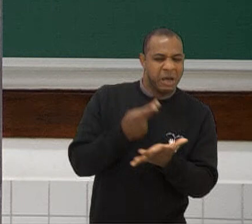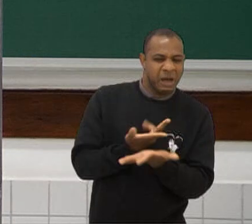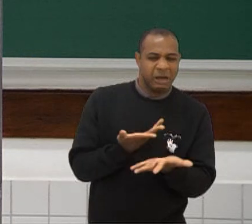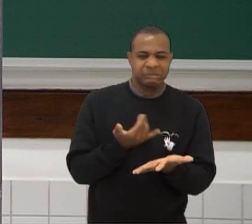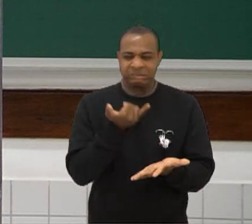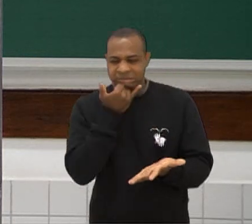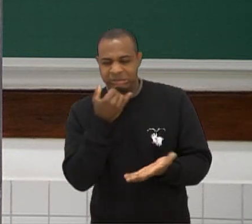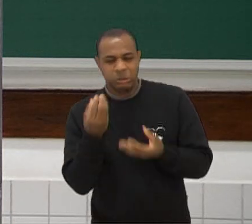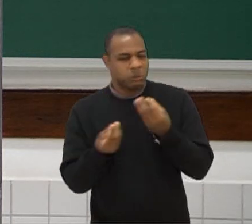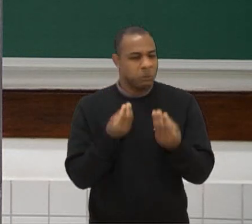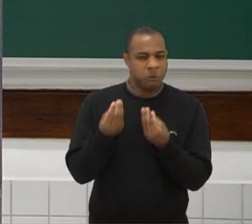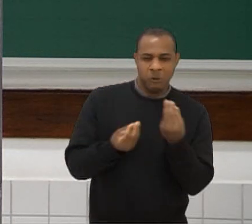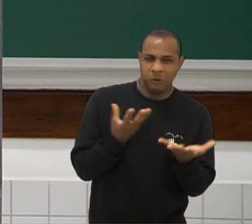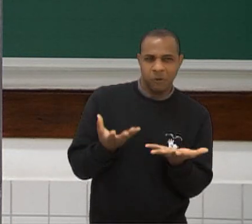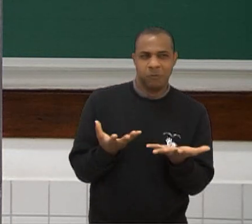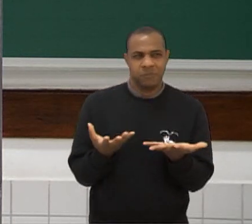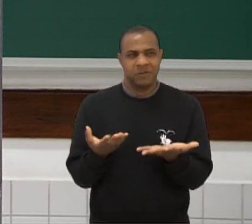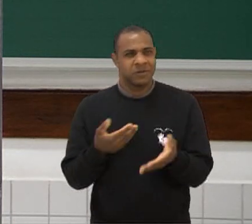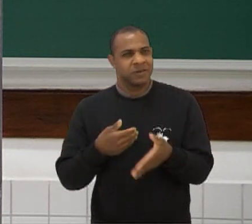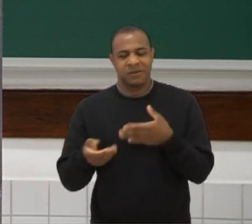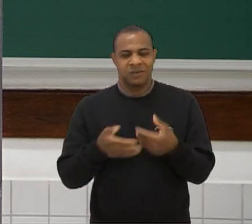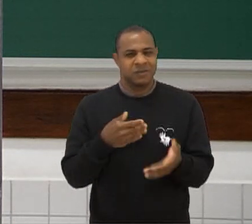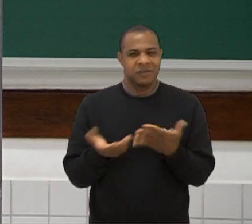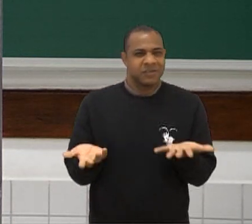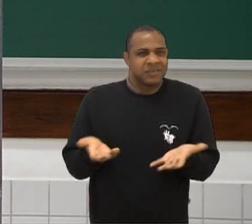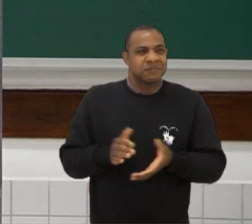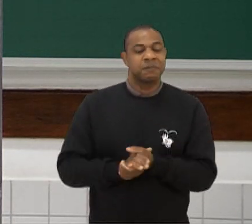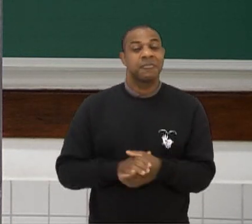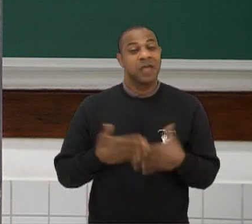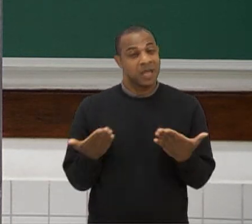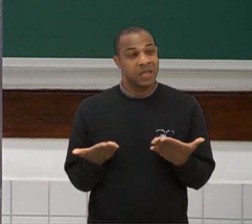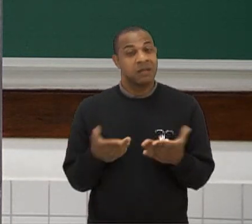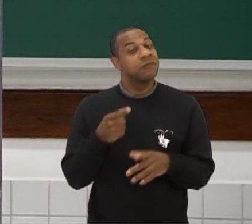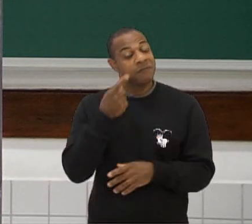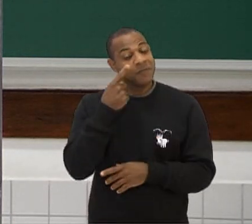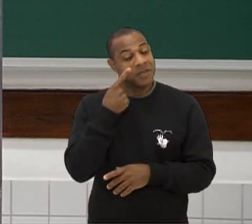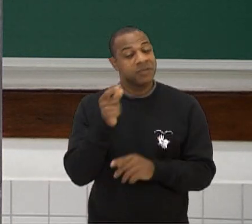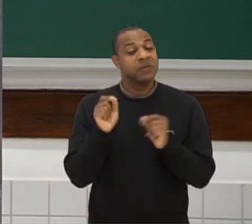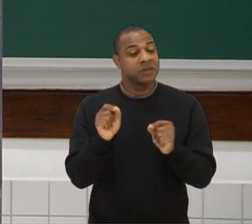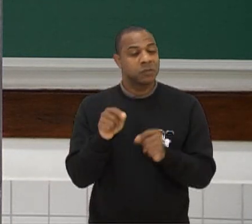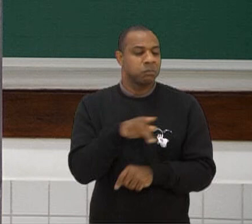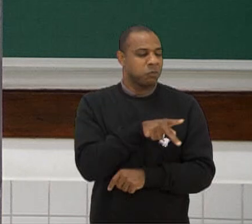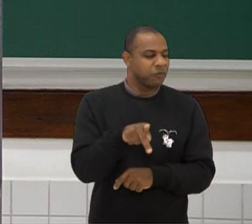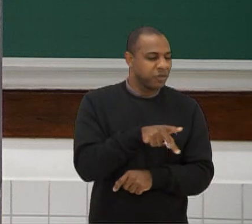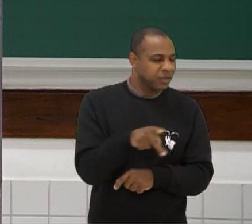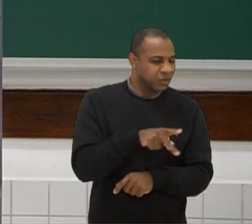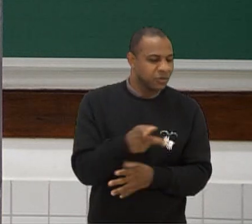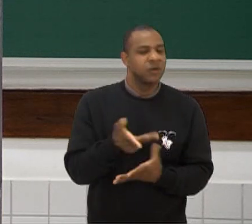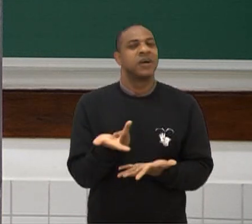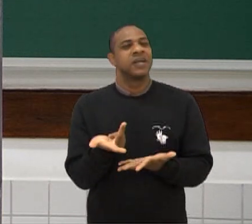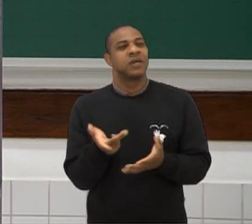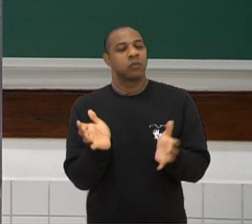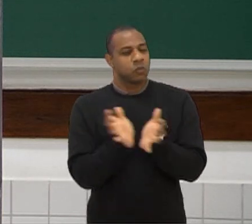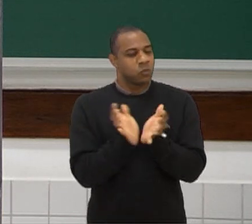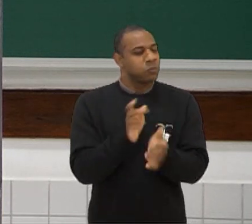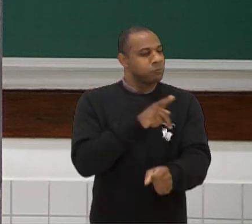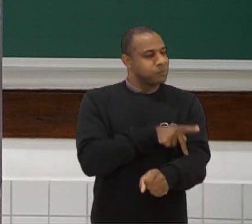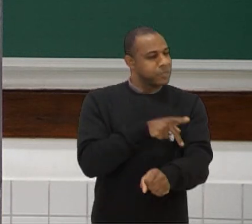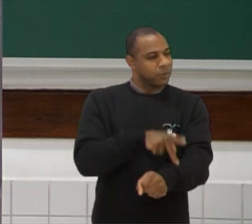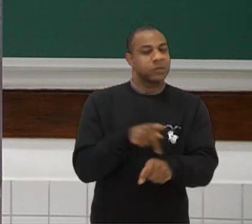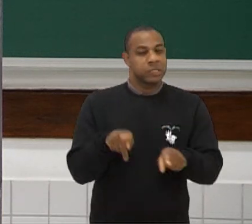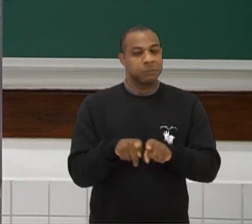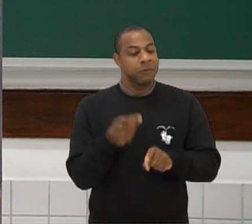vai estar trabalhando está fazendo algum contexto ali que seja inadequado, verifique com seus professores, verifique com a equipe